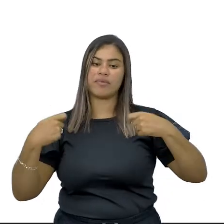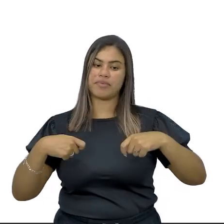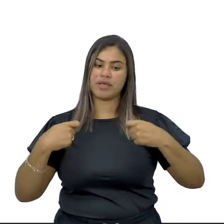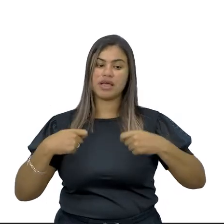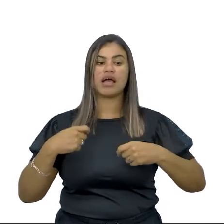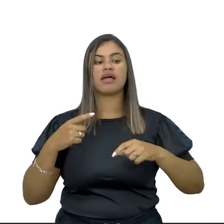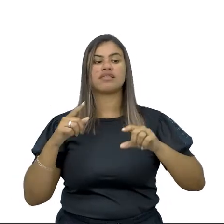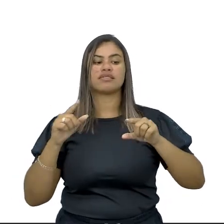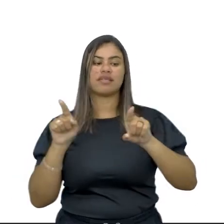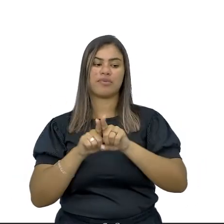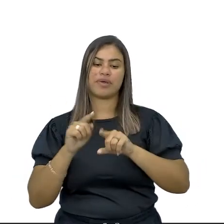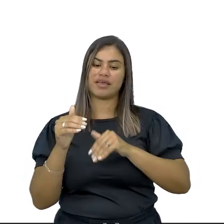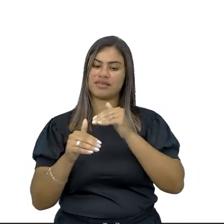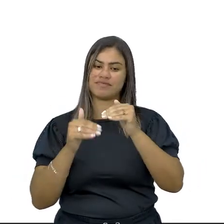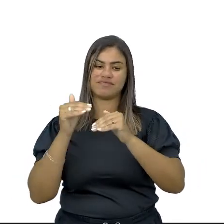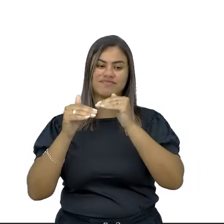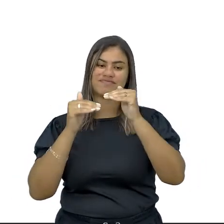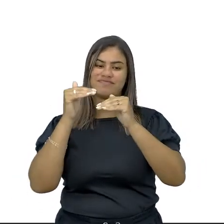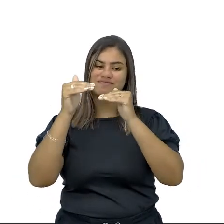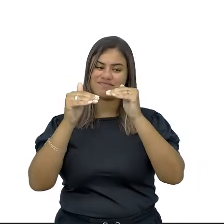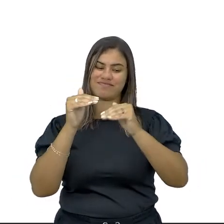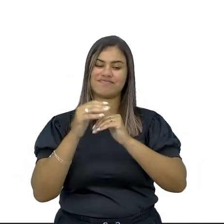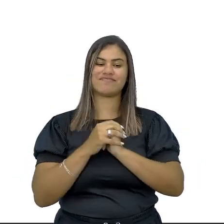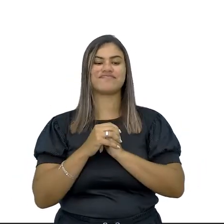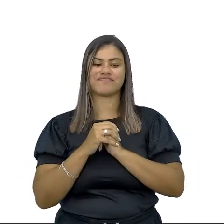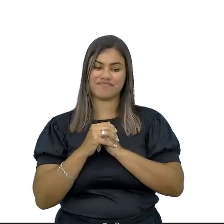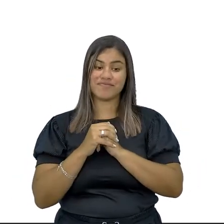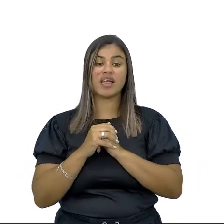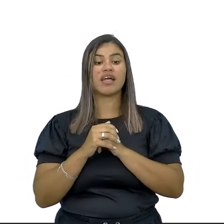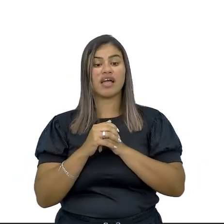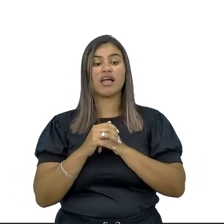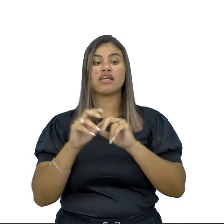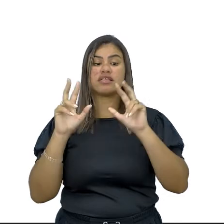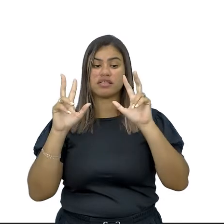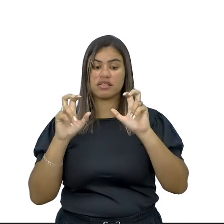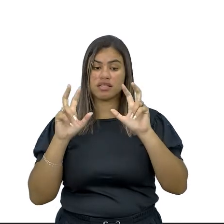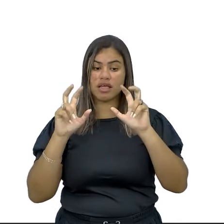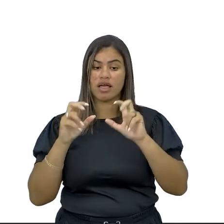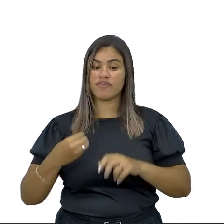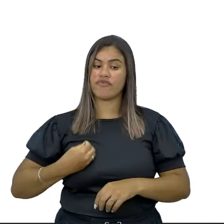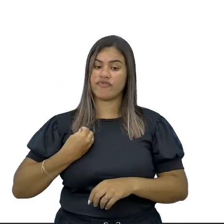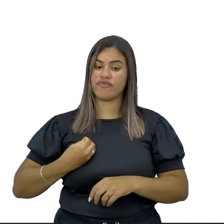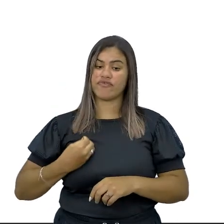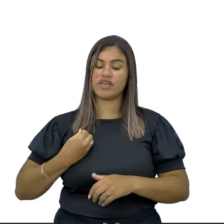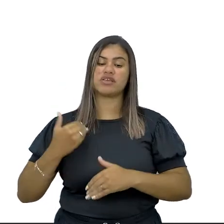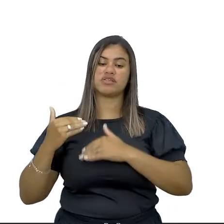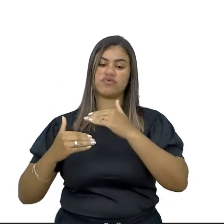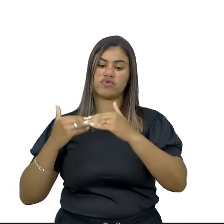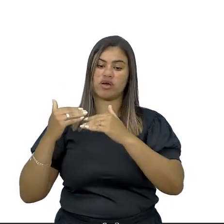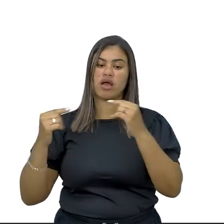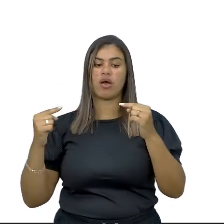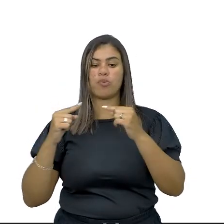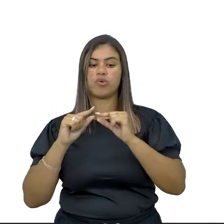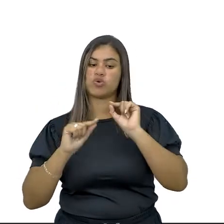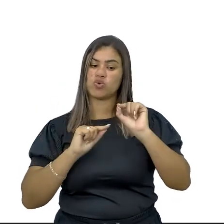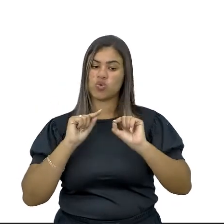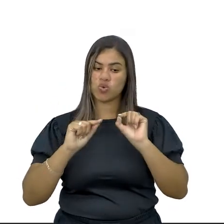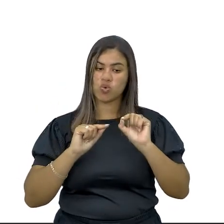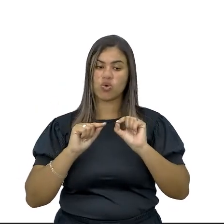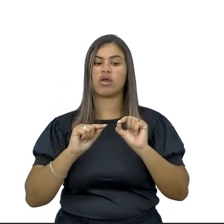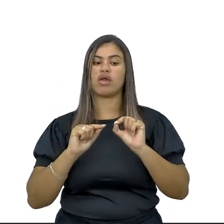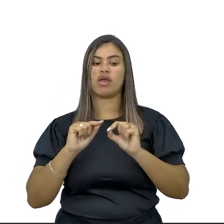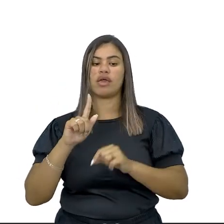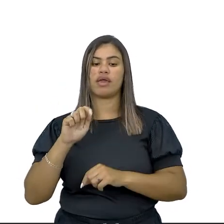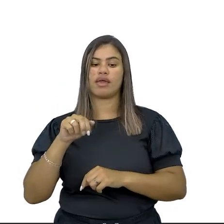das tecnologias para a saúde, né? Nós temos a unidade temática Vida e Evolução, que pretende associar os gametas